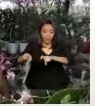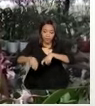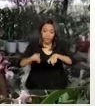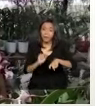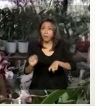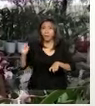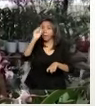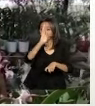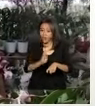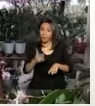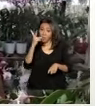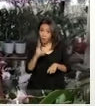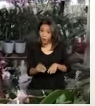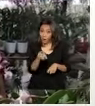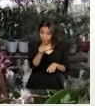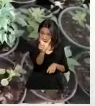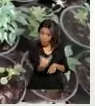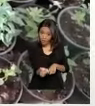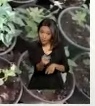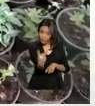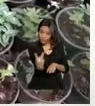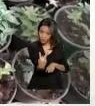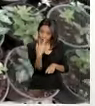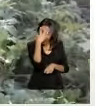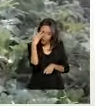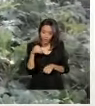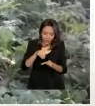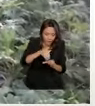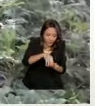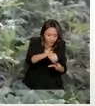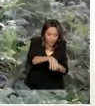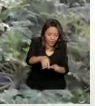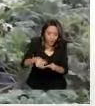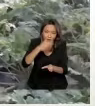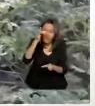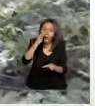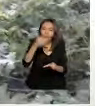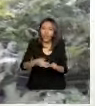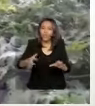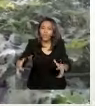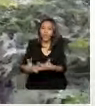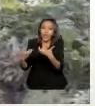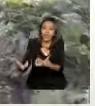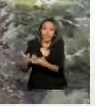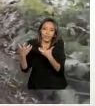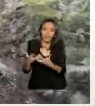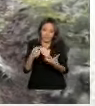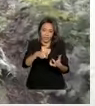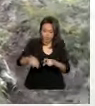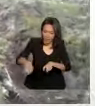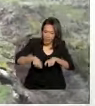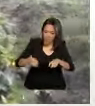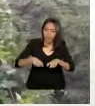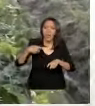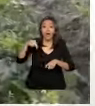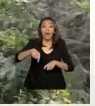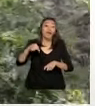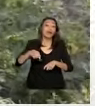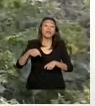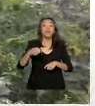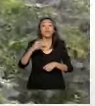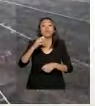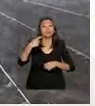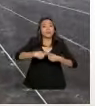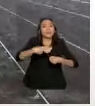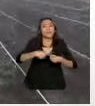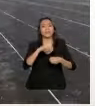Exatamente, Ministério da Agricultura libera novas linhas de crédito. Presta atenção no que eu estou falando. Você aí que